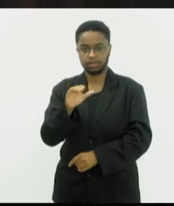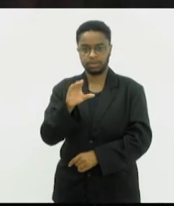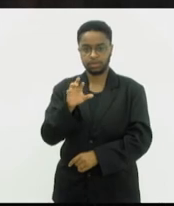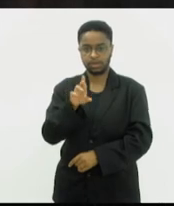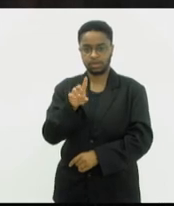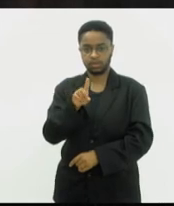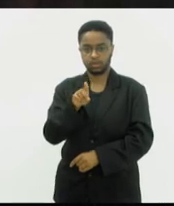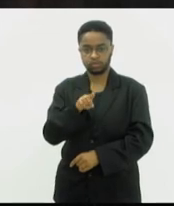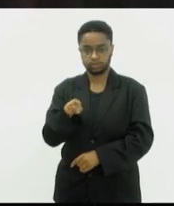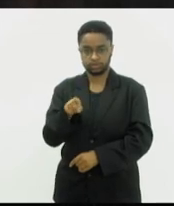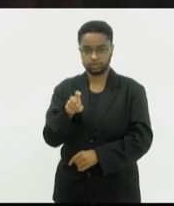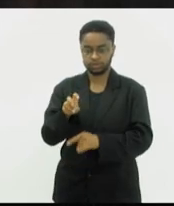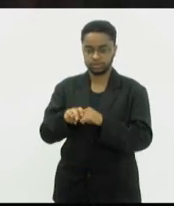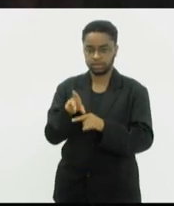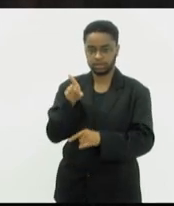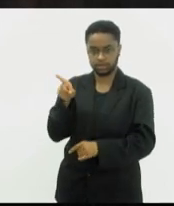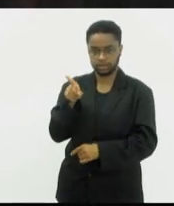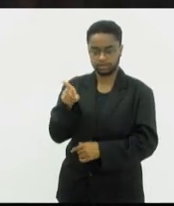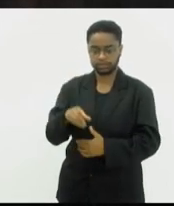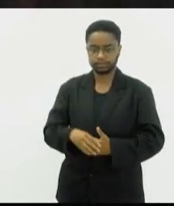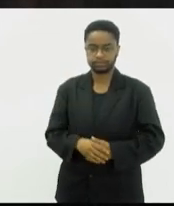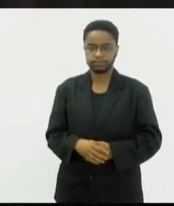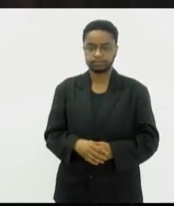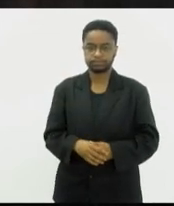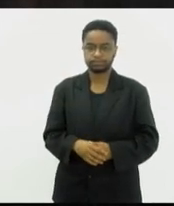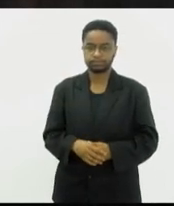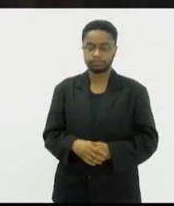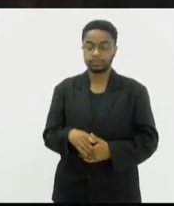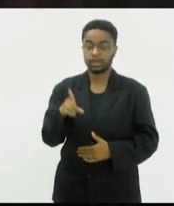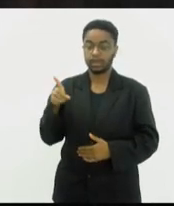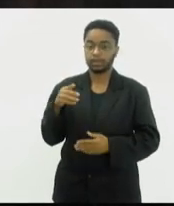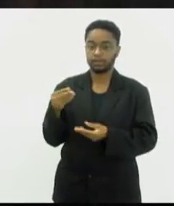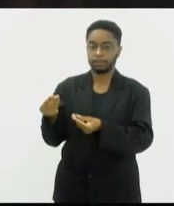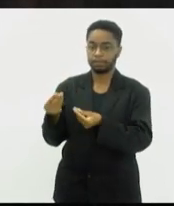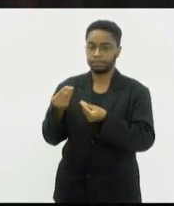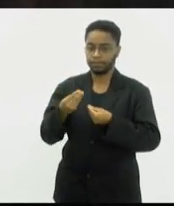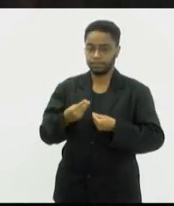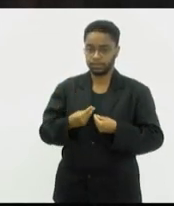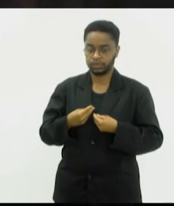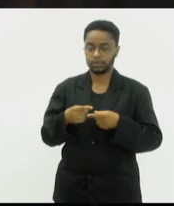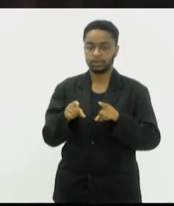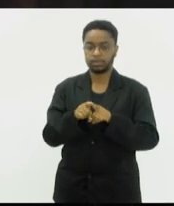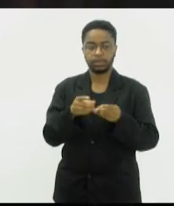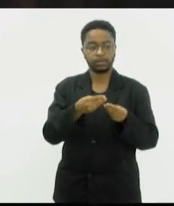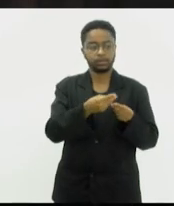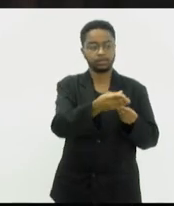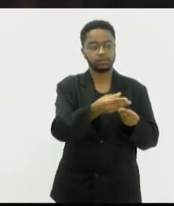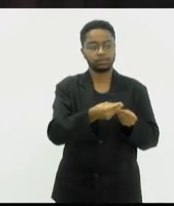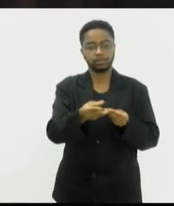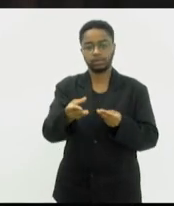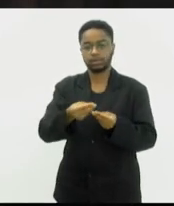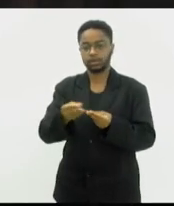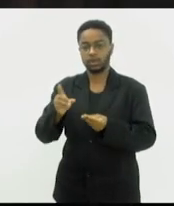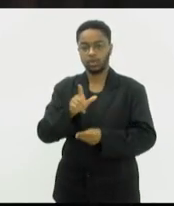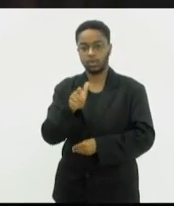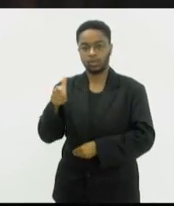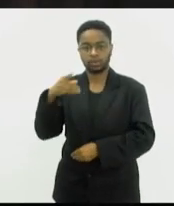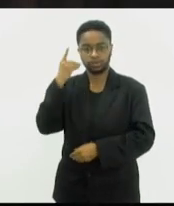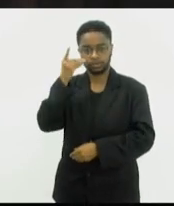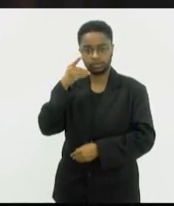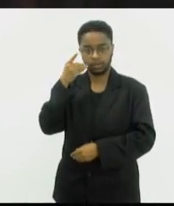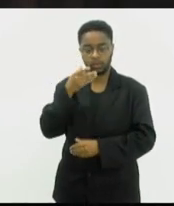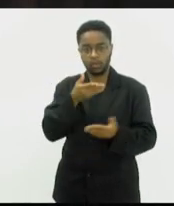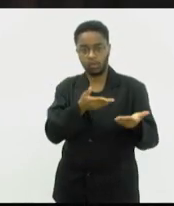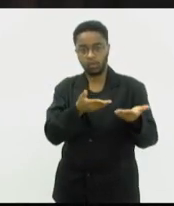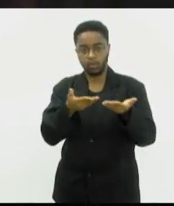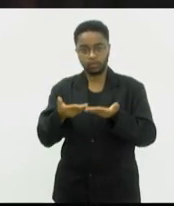ali no fundo, que veio me entregar, e está entregando a outros parlamentares, um